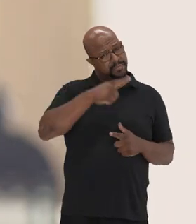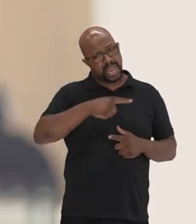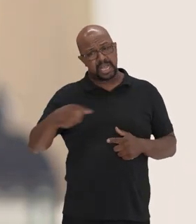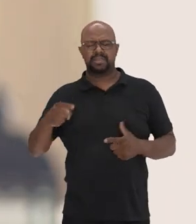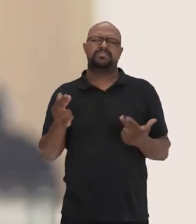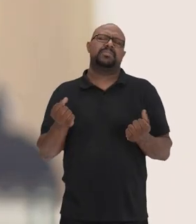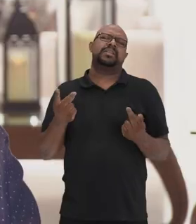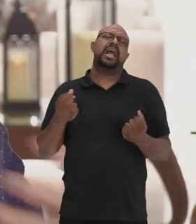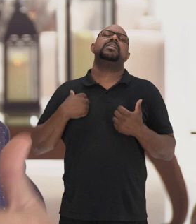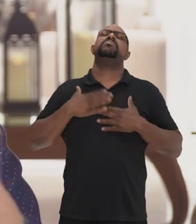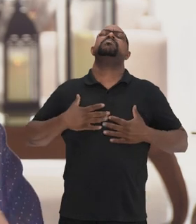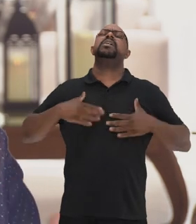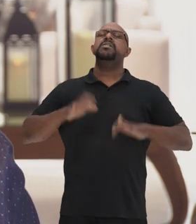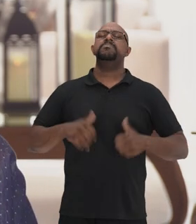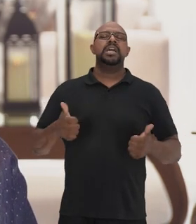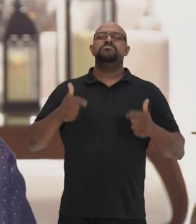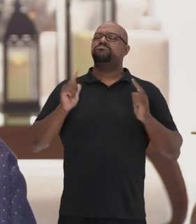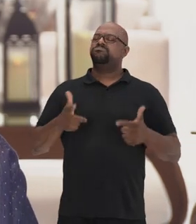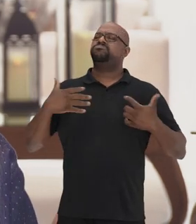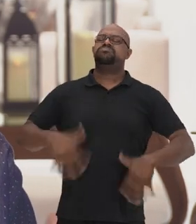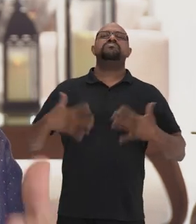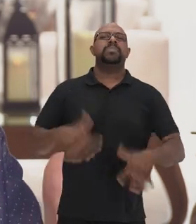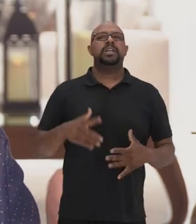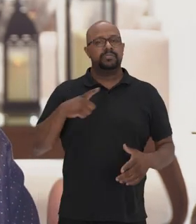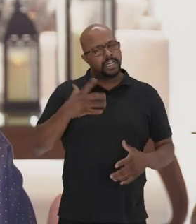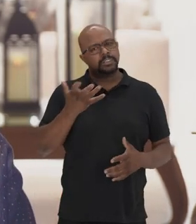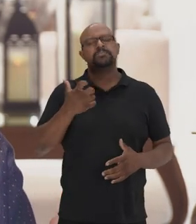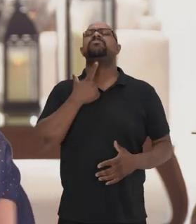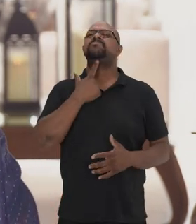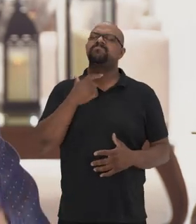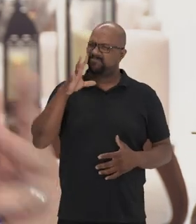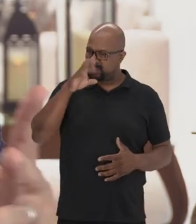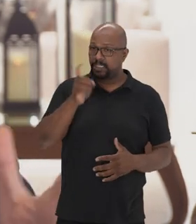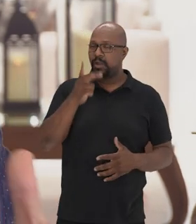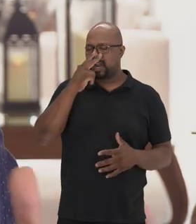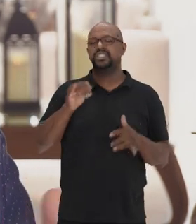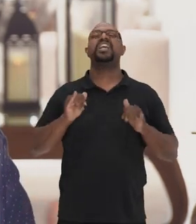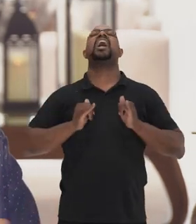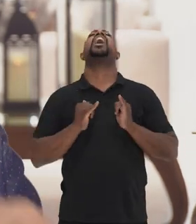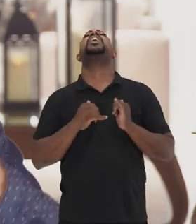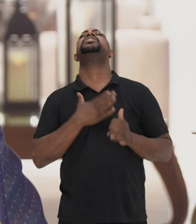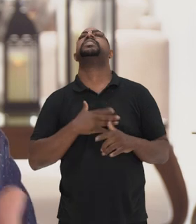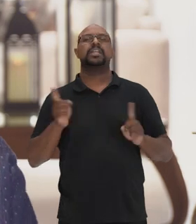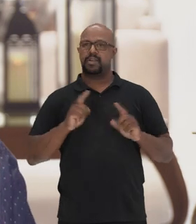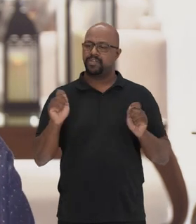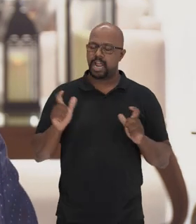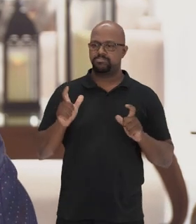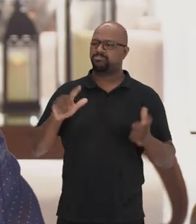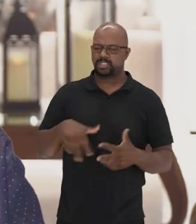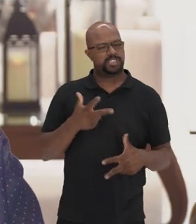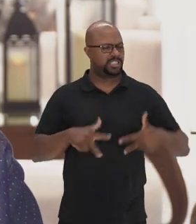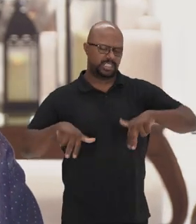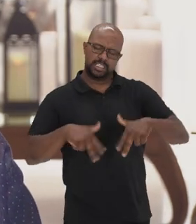nada para eles que eles continuava a ser o que eles eram mesmo eles faziam questão de de não descansarem completamente ficarem dançando